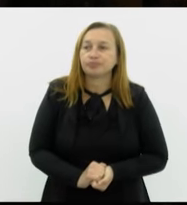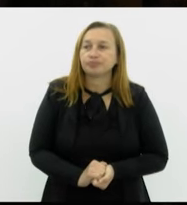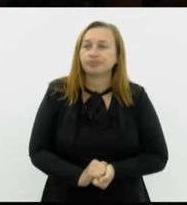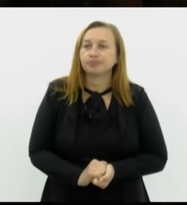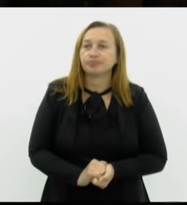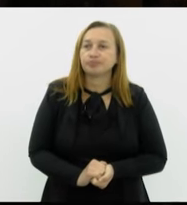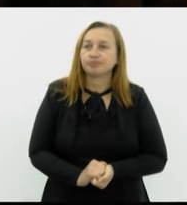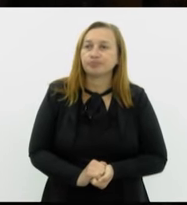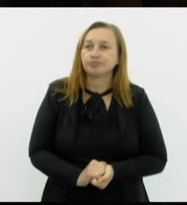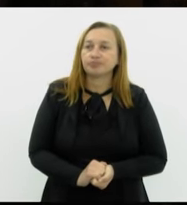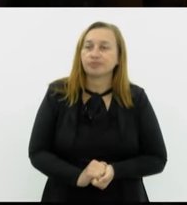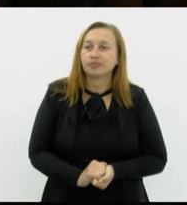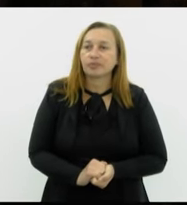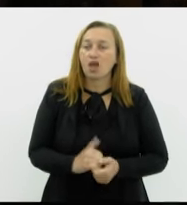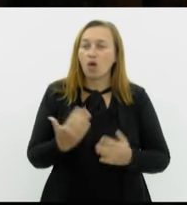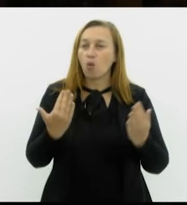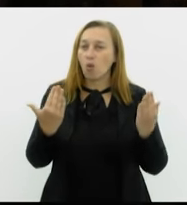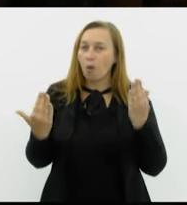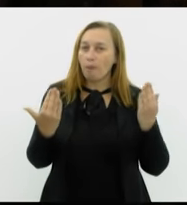é como se uma dona de casa